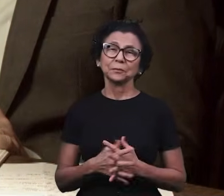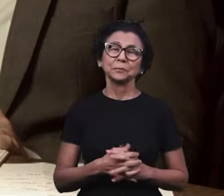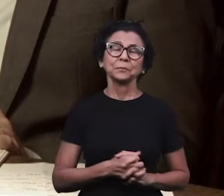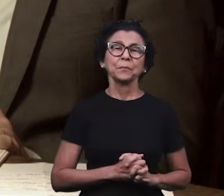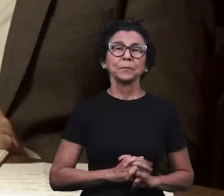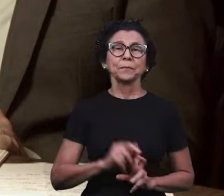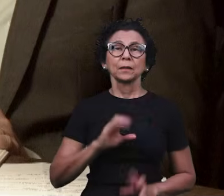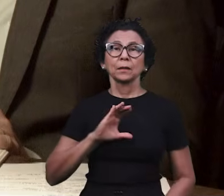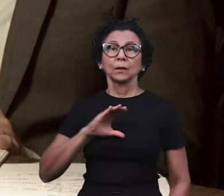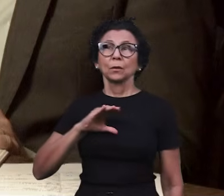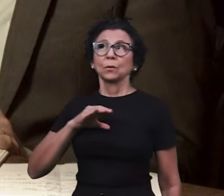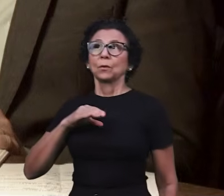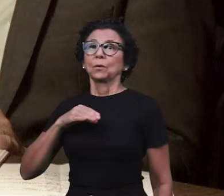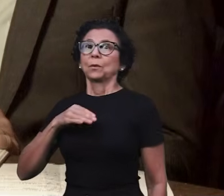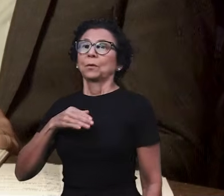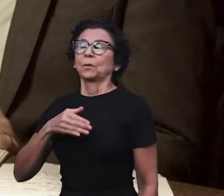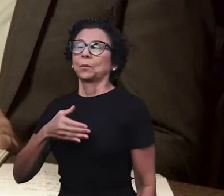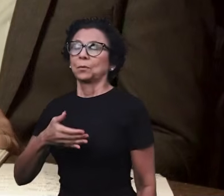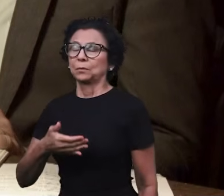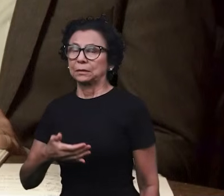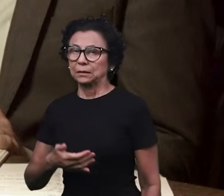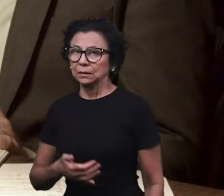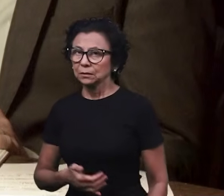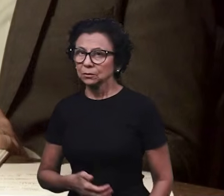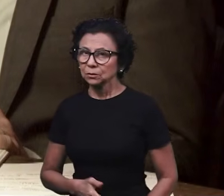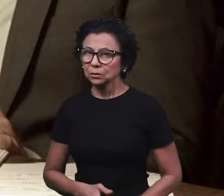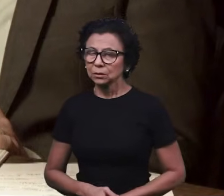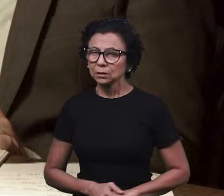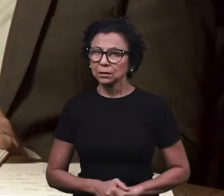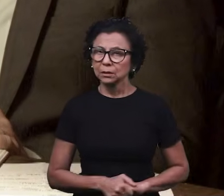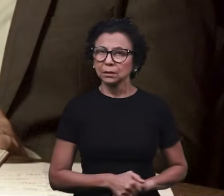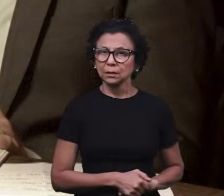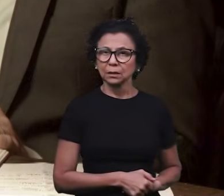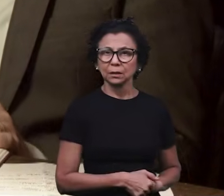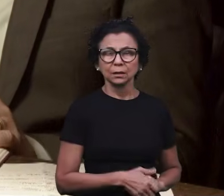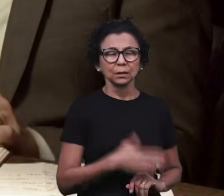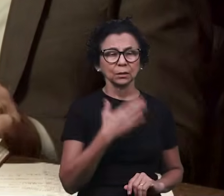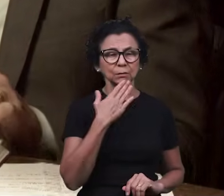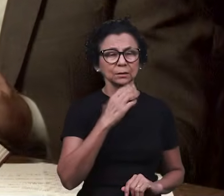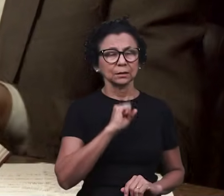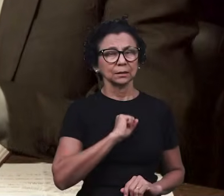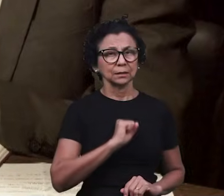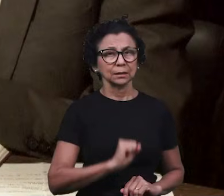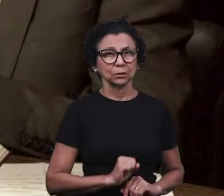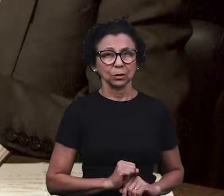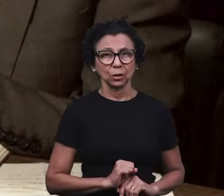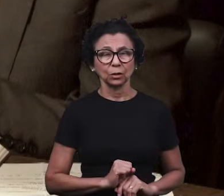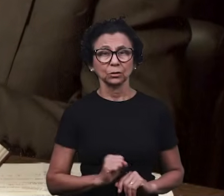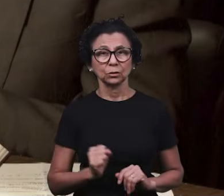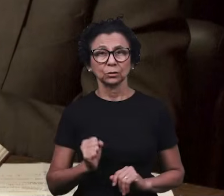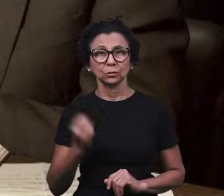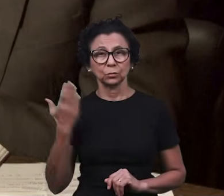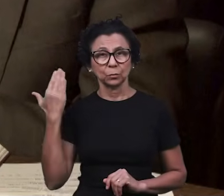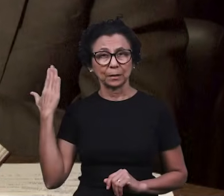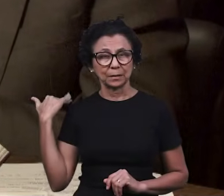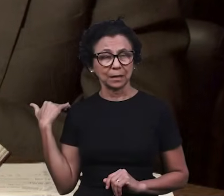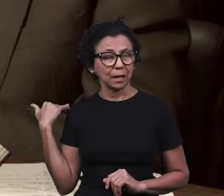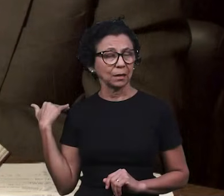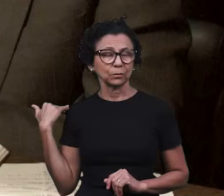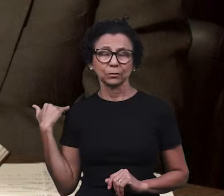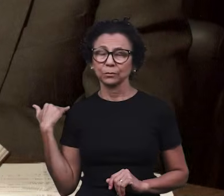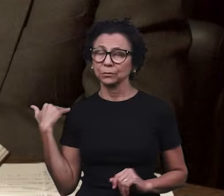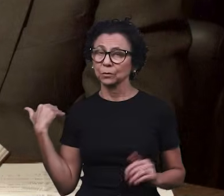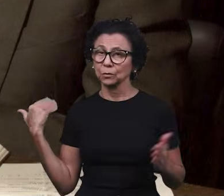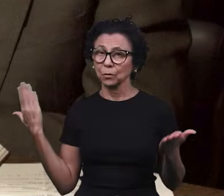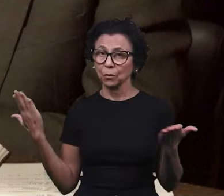com ousadia. O véu do templo se rasgou. O sacerdote hoje sou eu e você que está me ouvindo.